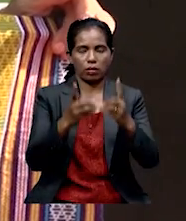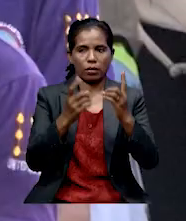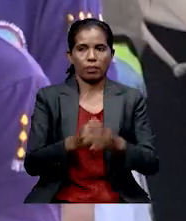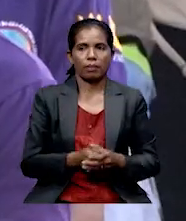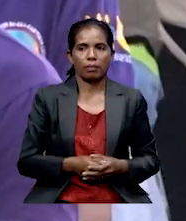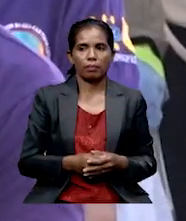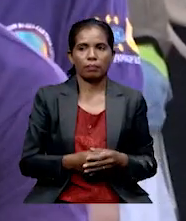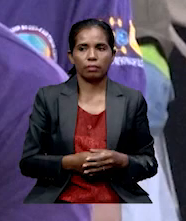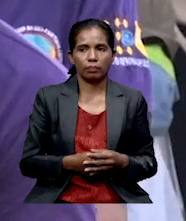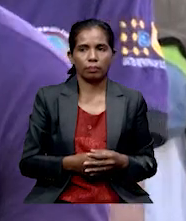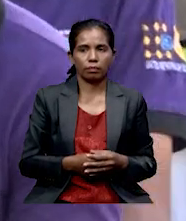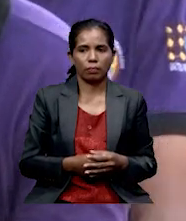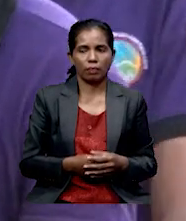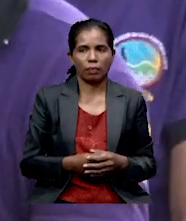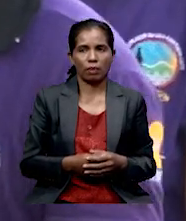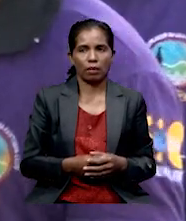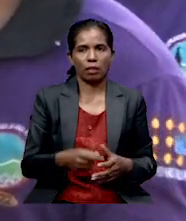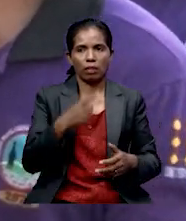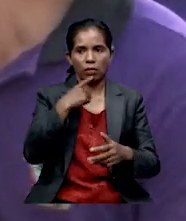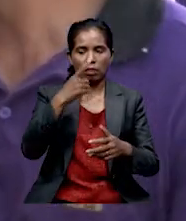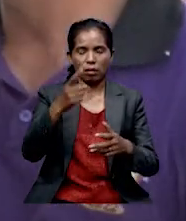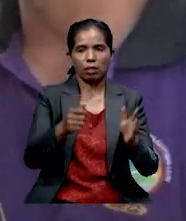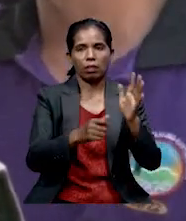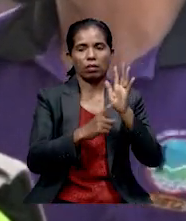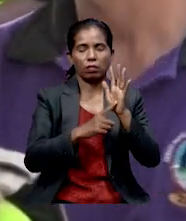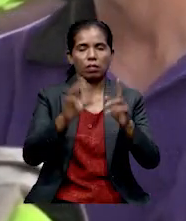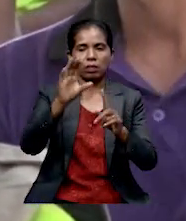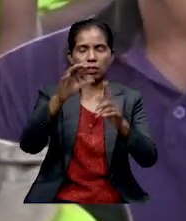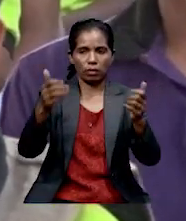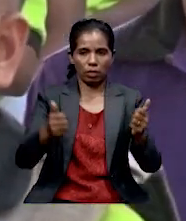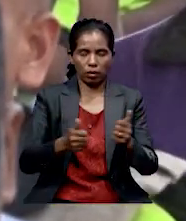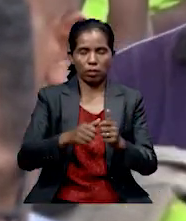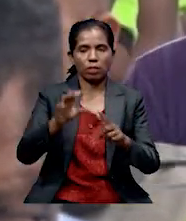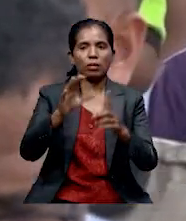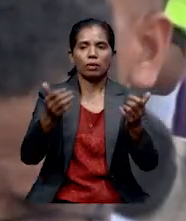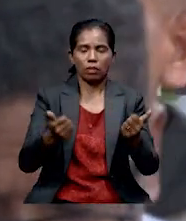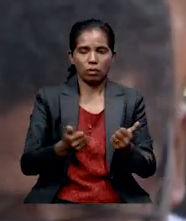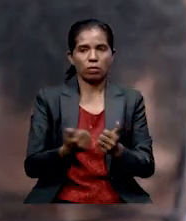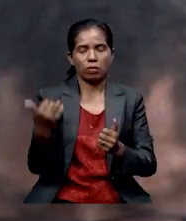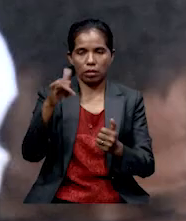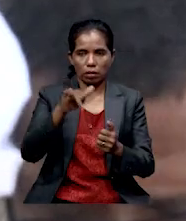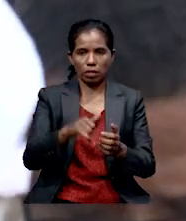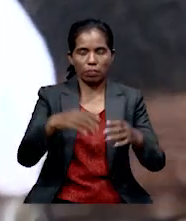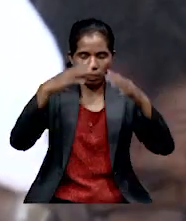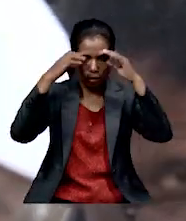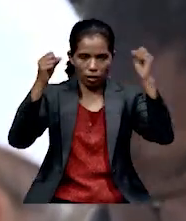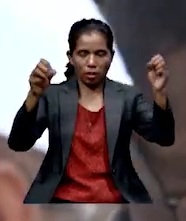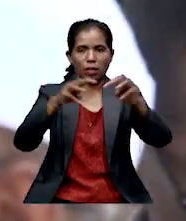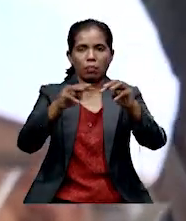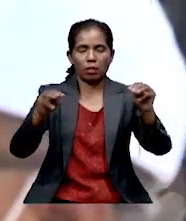Neduni, ao apelo a chefe aldeia, chefe suco, presidente do